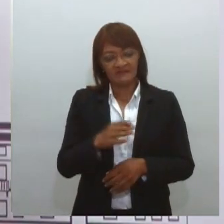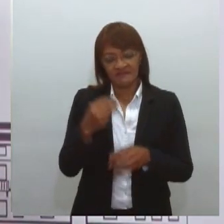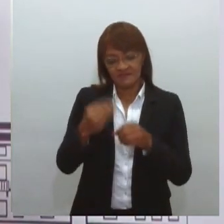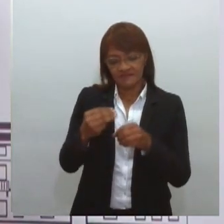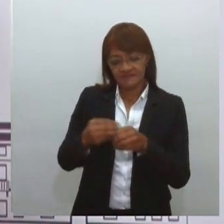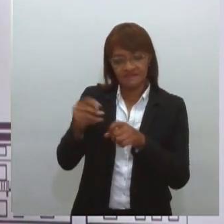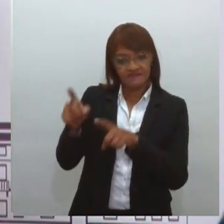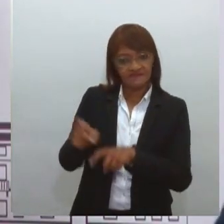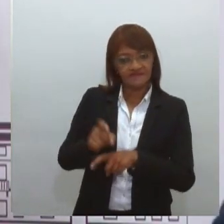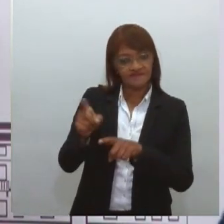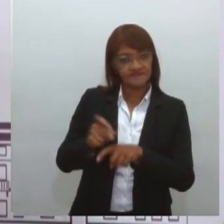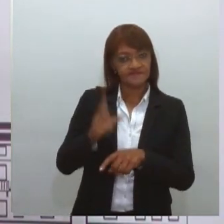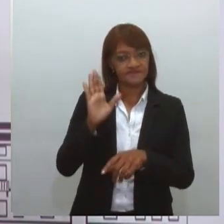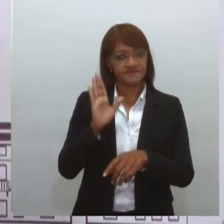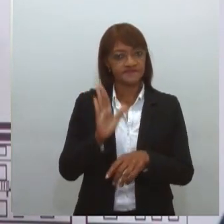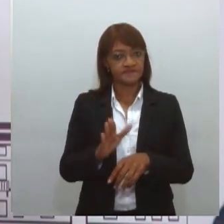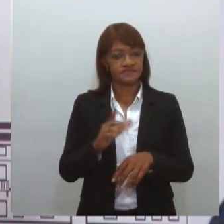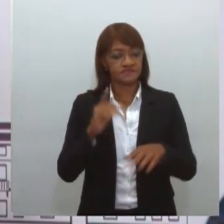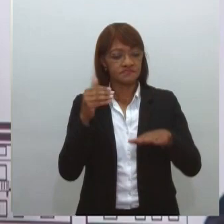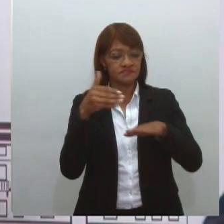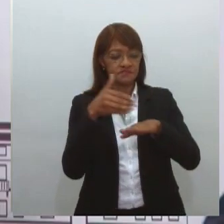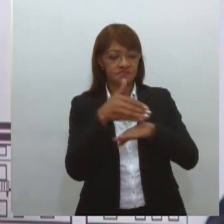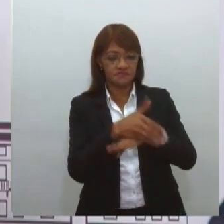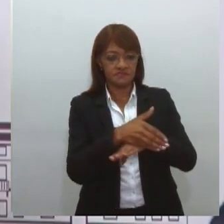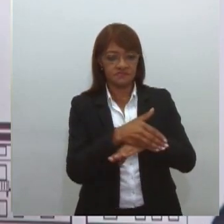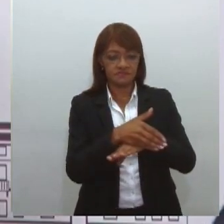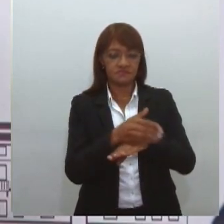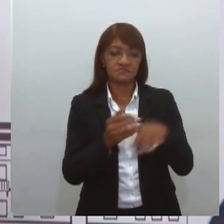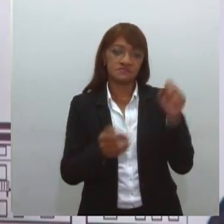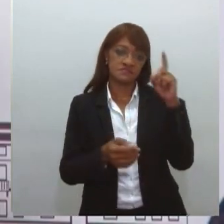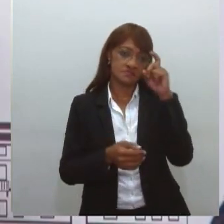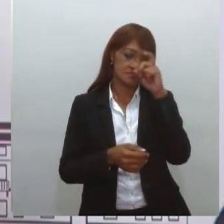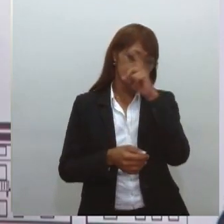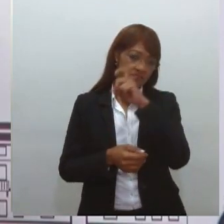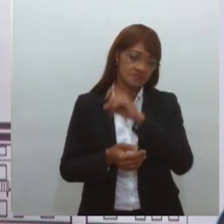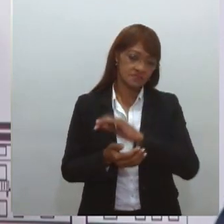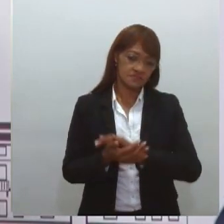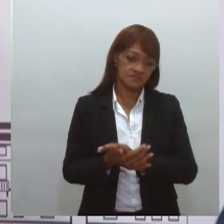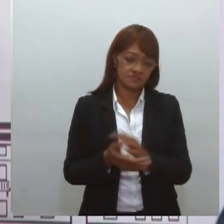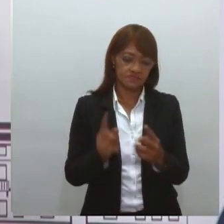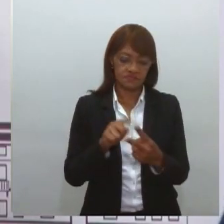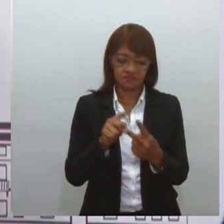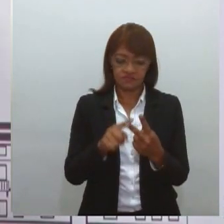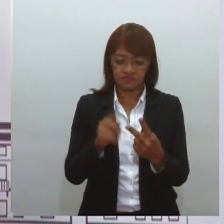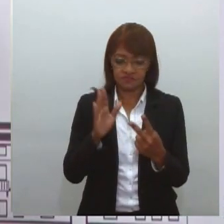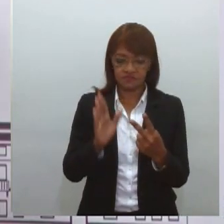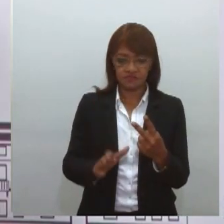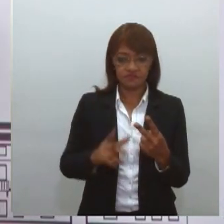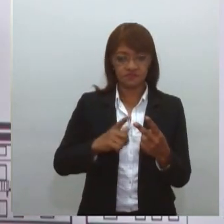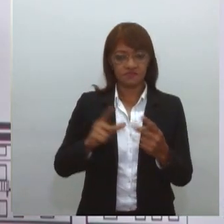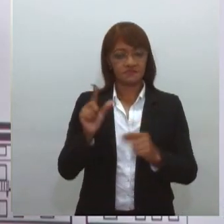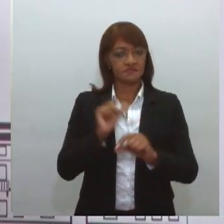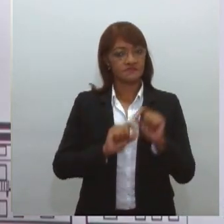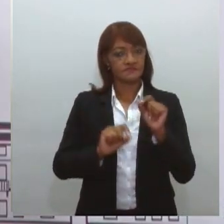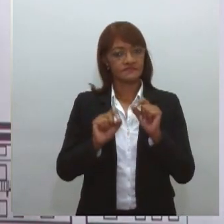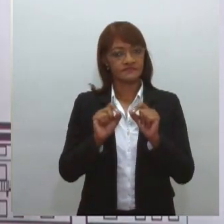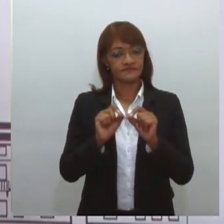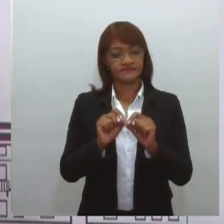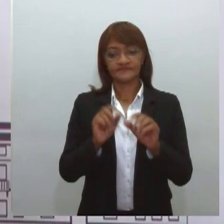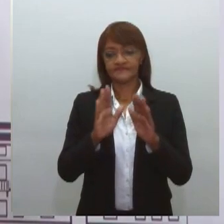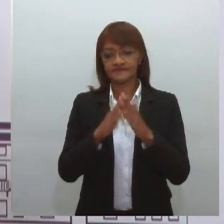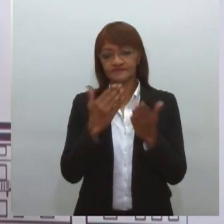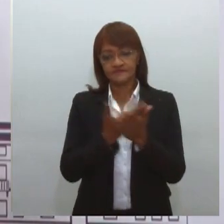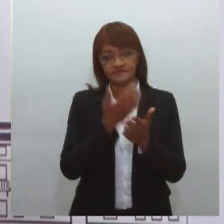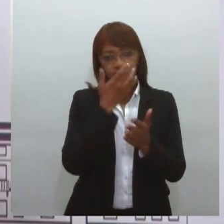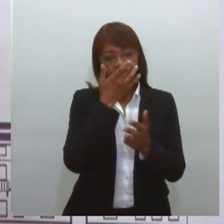acesso ao transporte é muito difícil, são duas linhas e que passam, né, em horários muito diferentes,